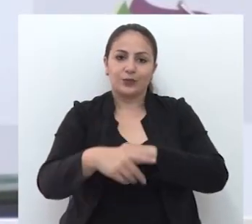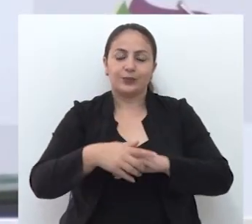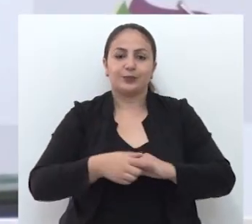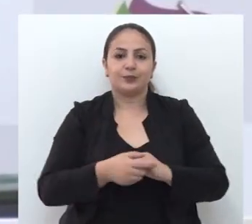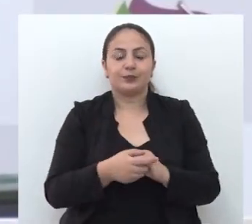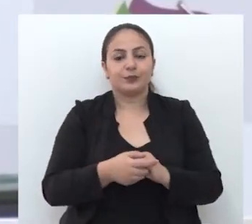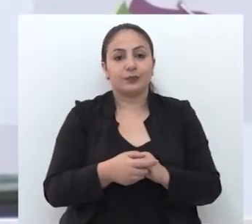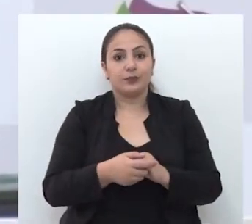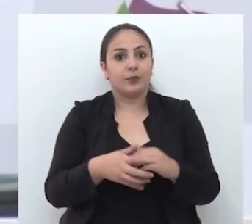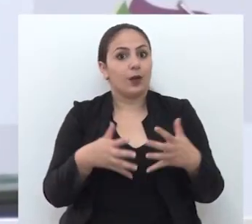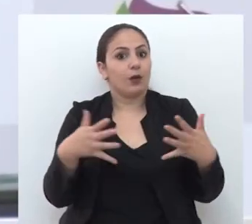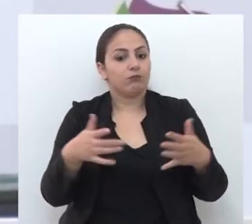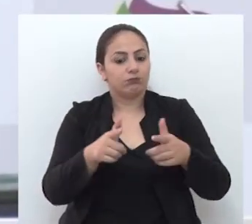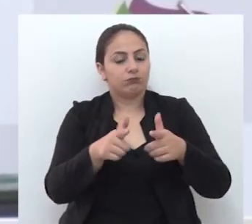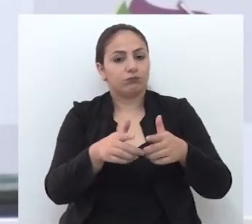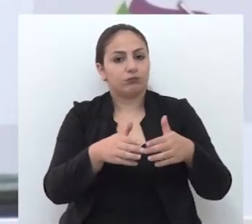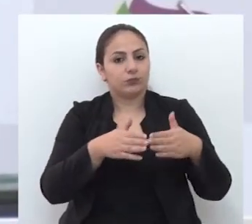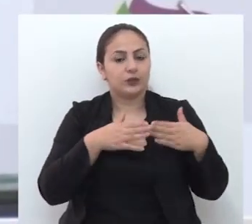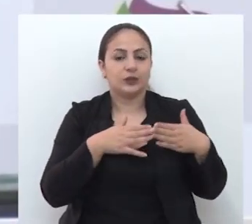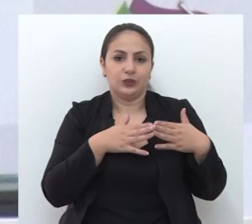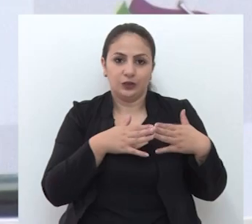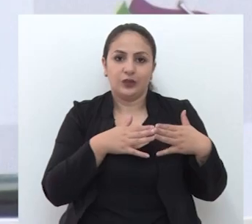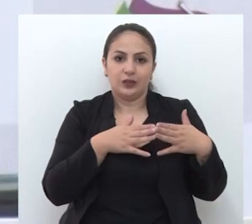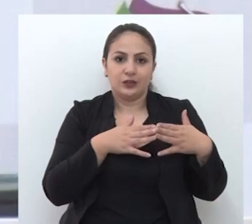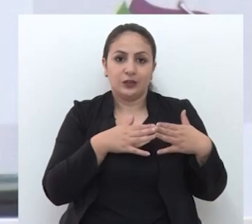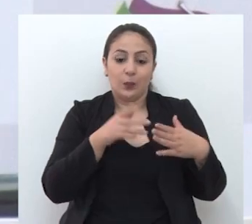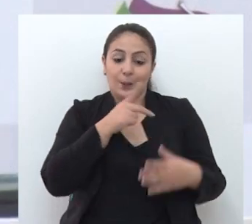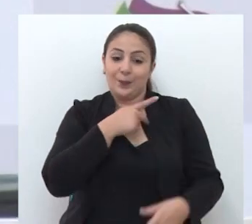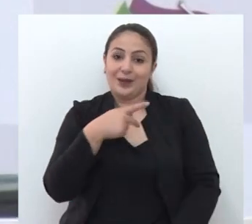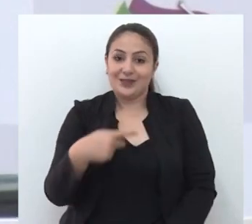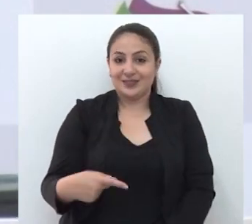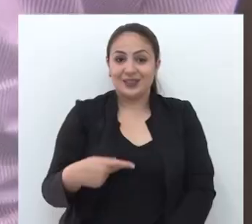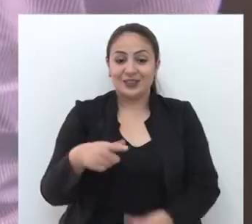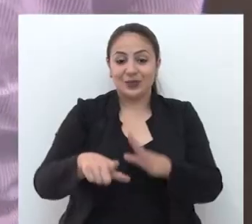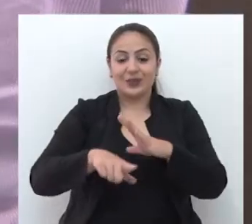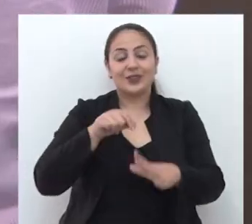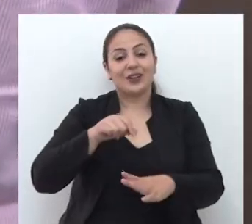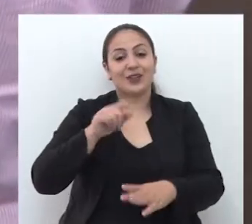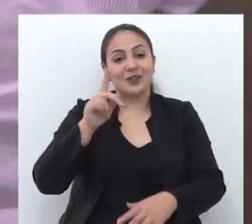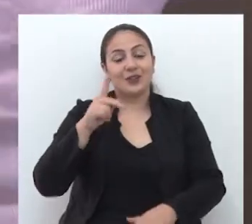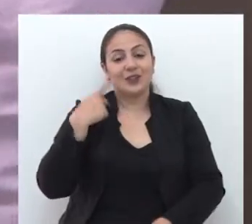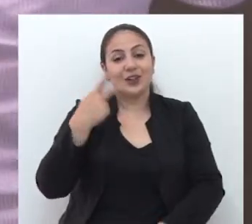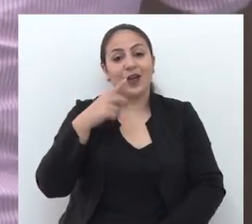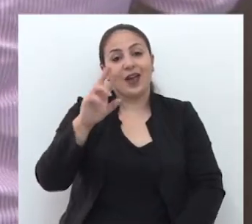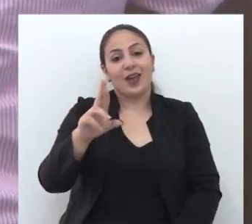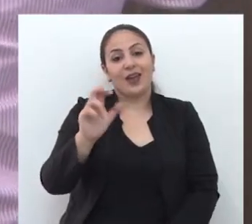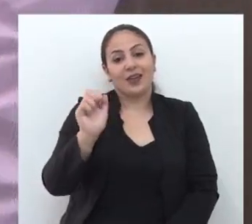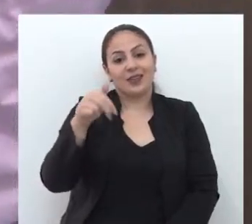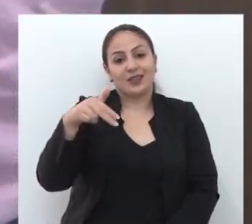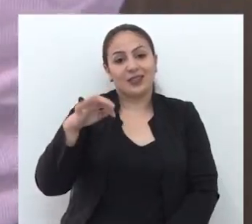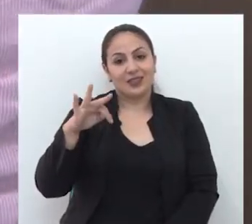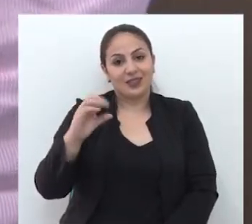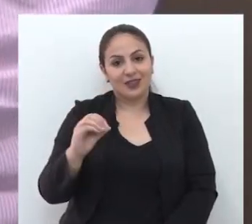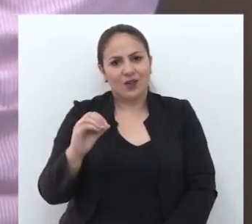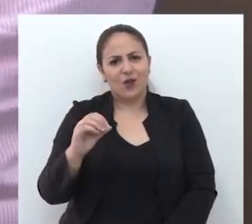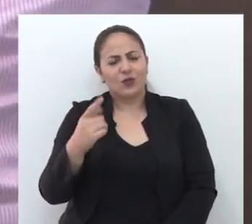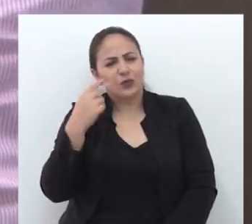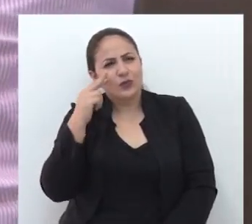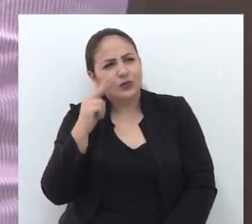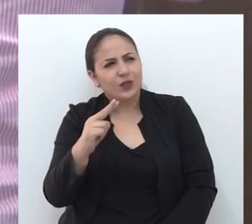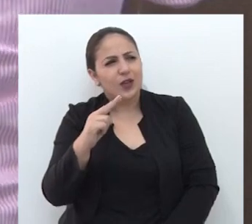maiores defensores do presidente eleito era Renato Tchequer. Com vídeos nas redes sociais e